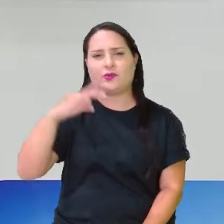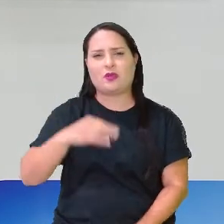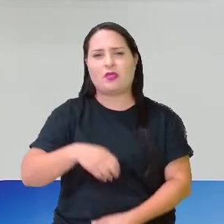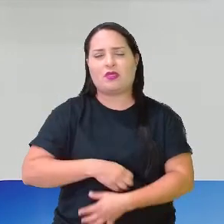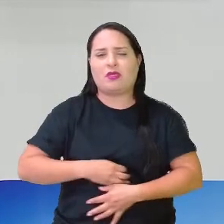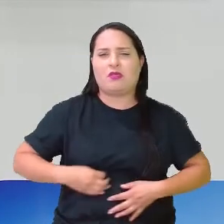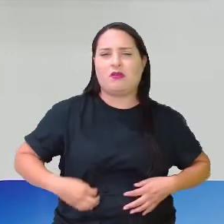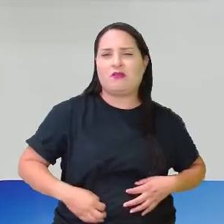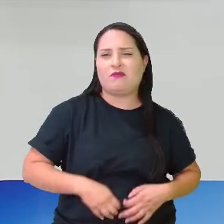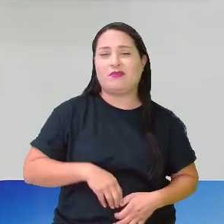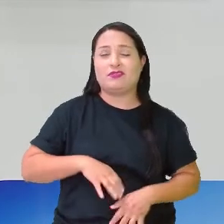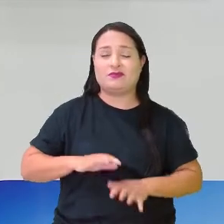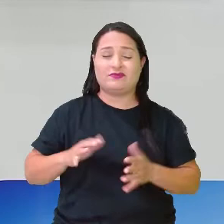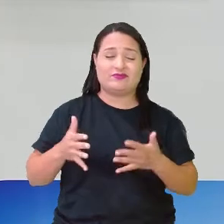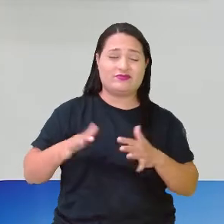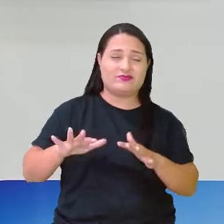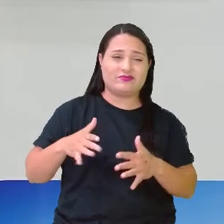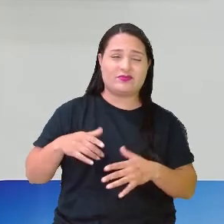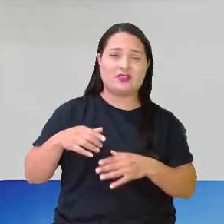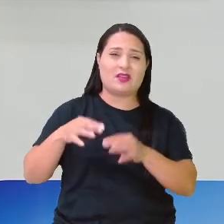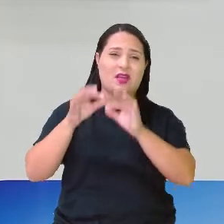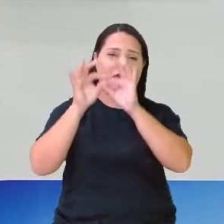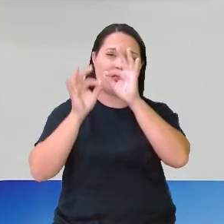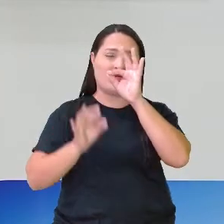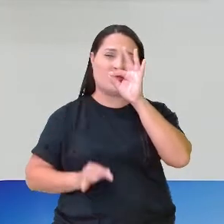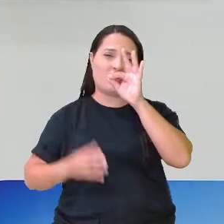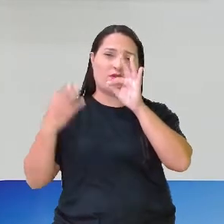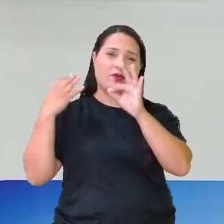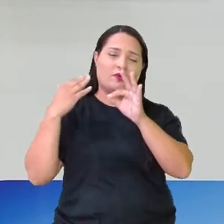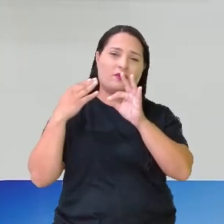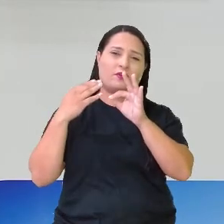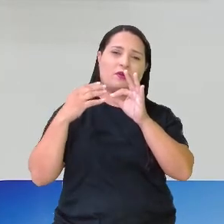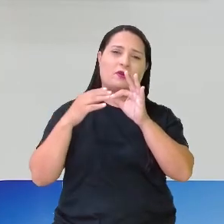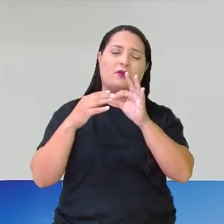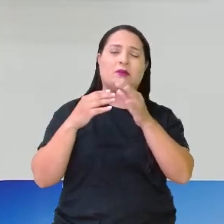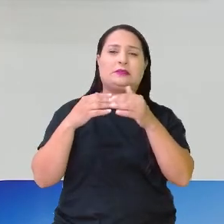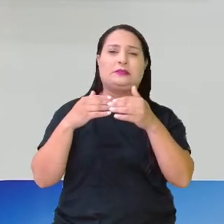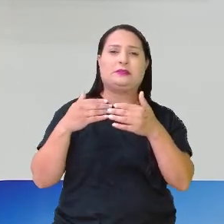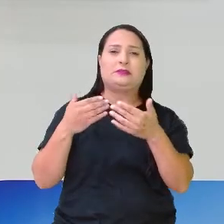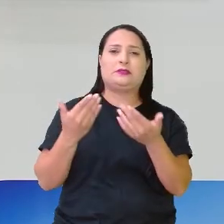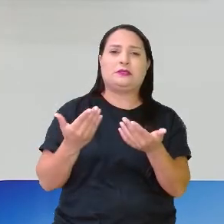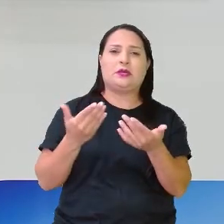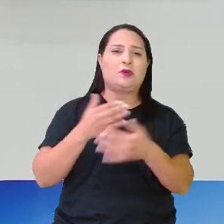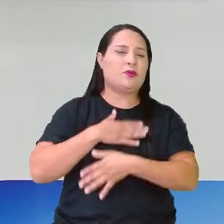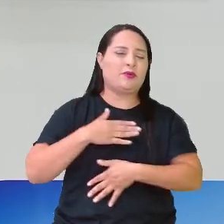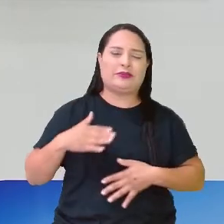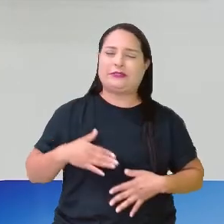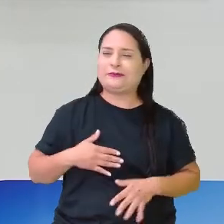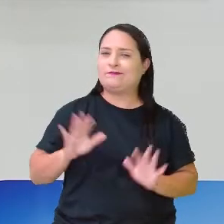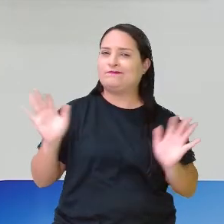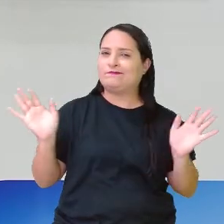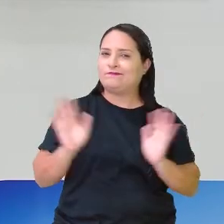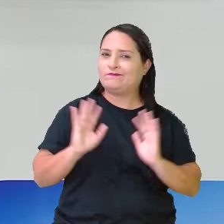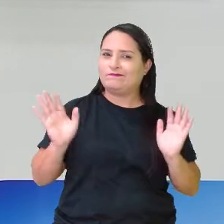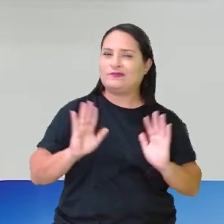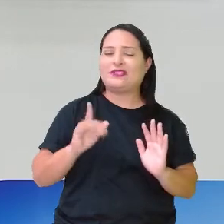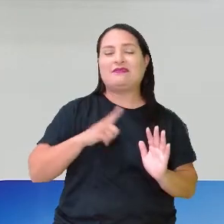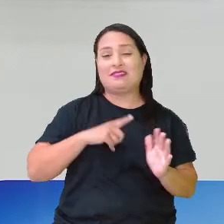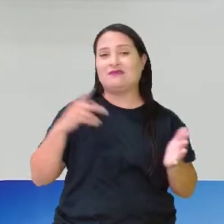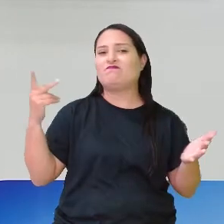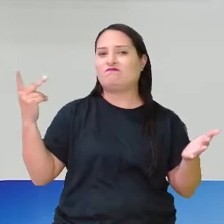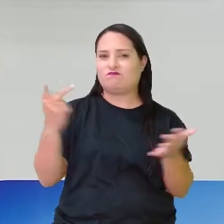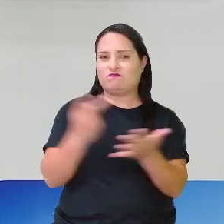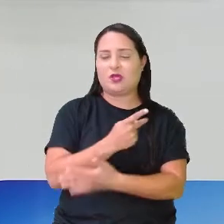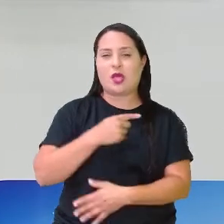muito bem, né? A gente está com dor nas costas. Então, o nosso corpo não está funcionando legal. Tem alguma coisa errada, né?